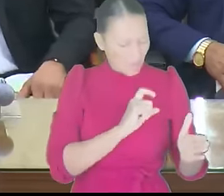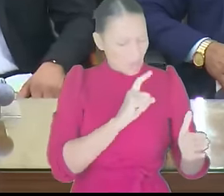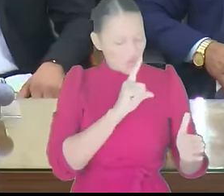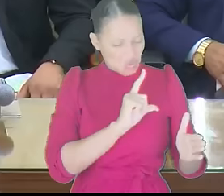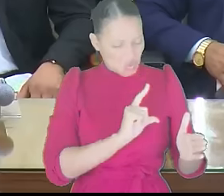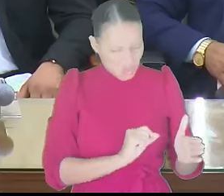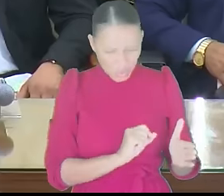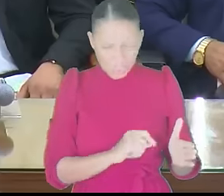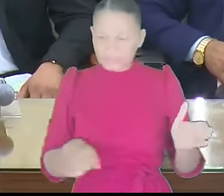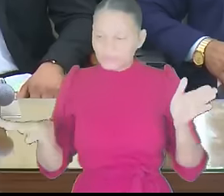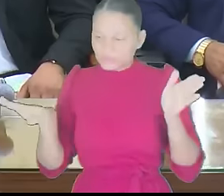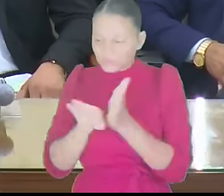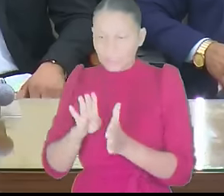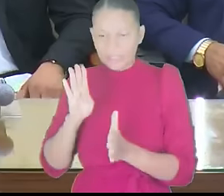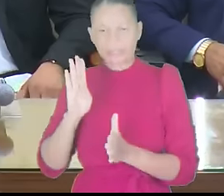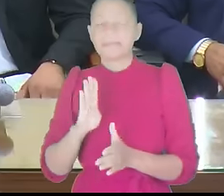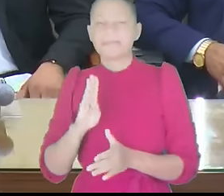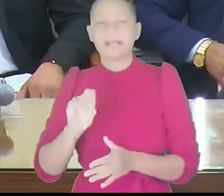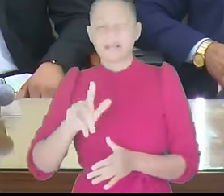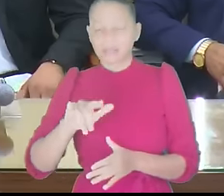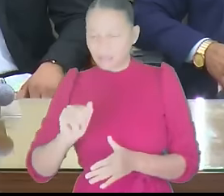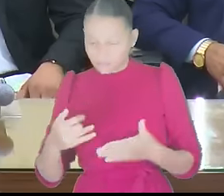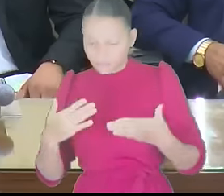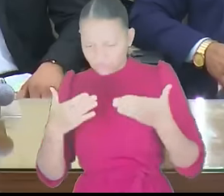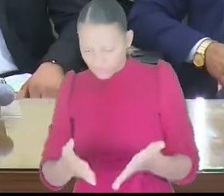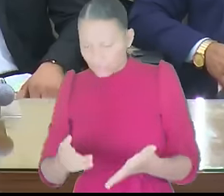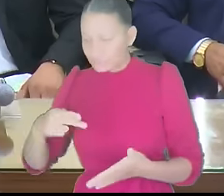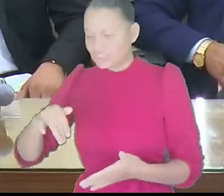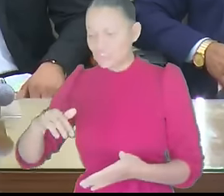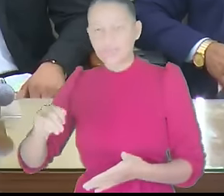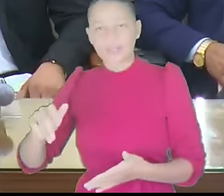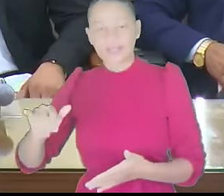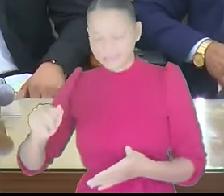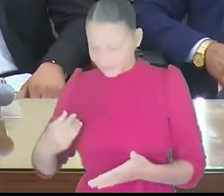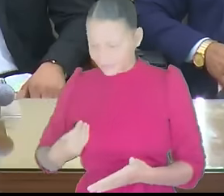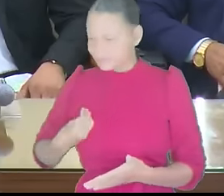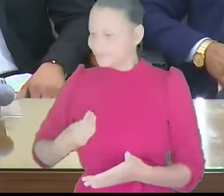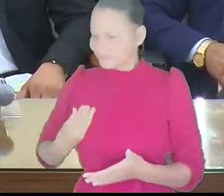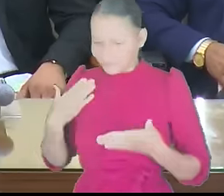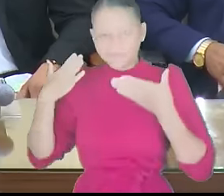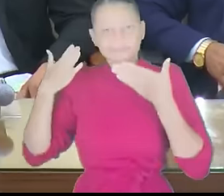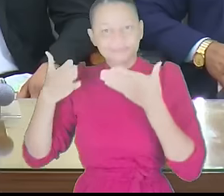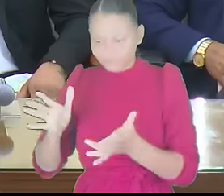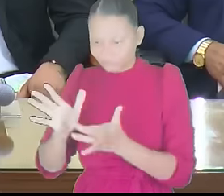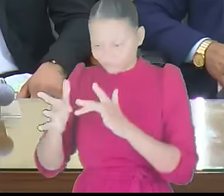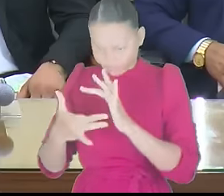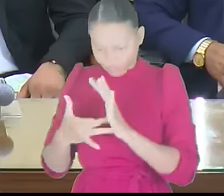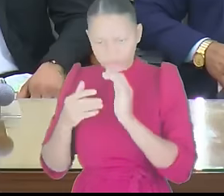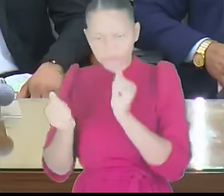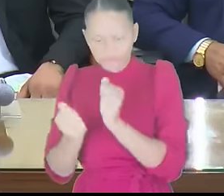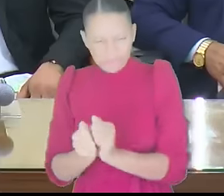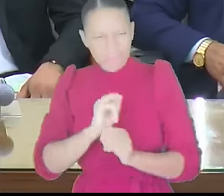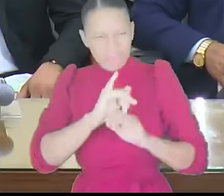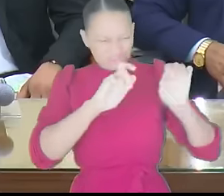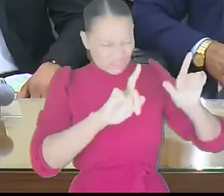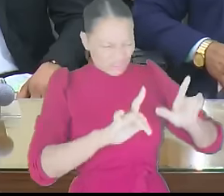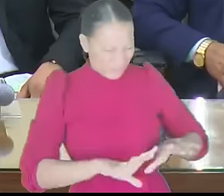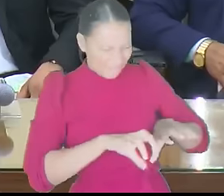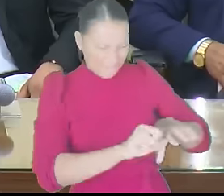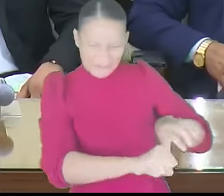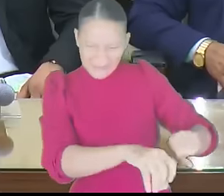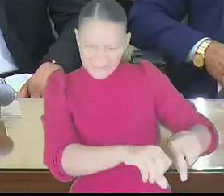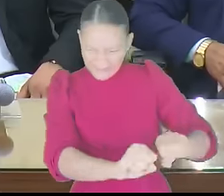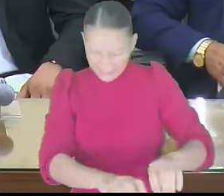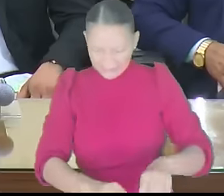Balaão chega, eu estou no tempo que os Nicolaitas chegam, eu estou no tempo que Jezabel toma conta de tudo, eu ainda